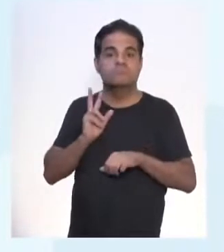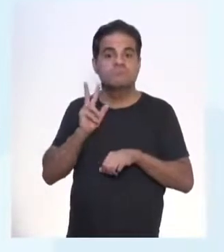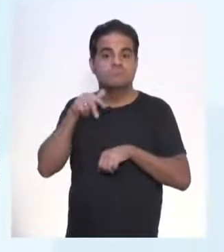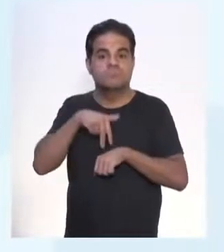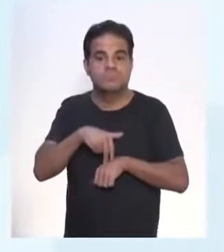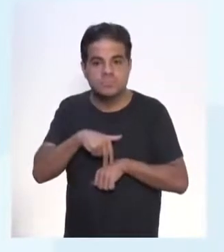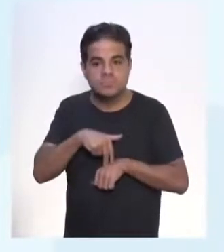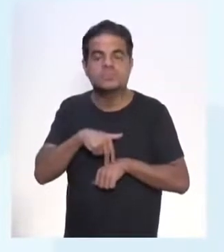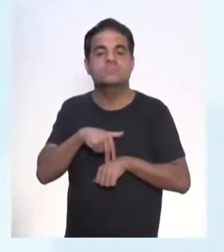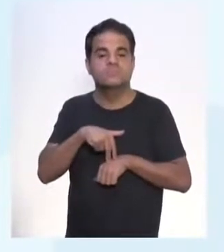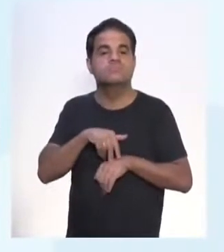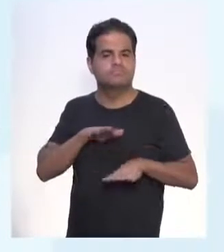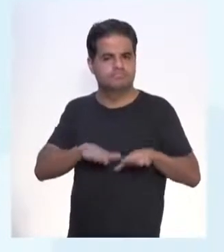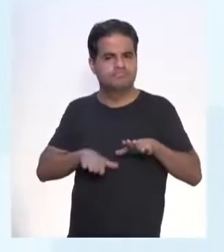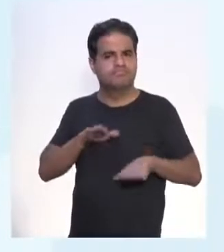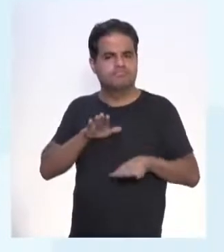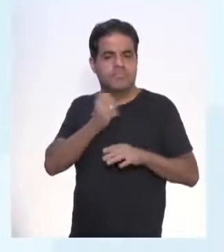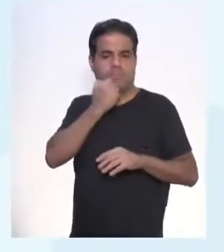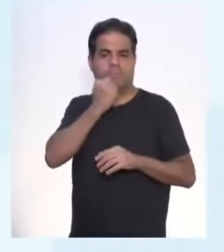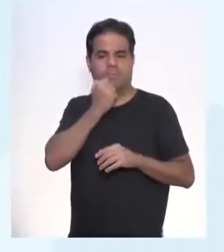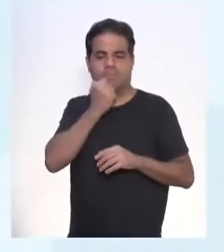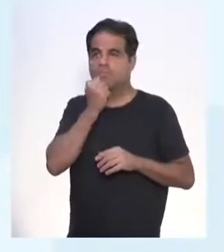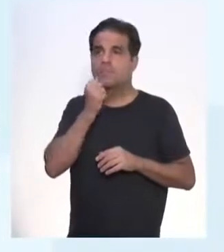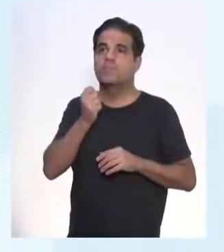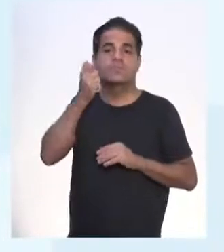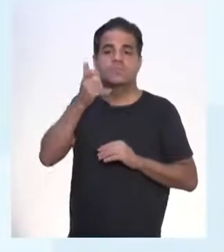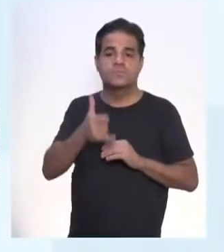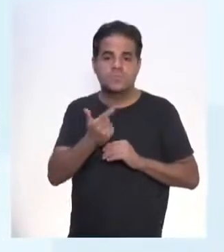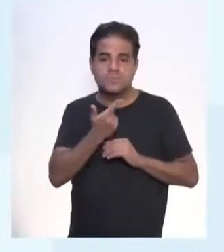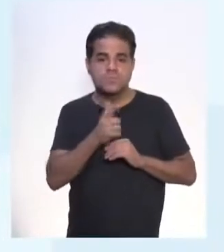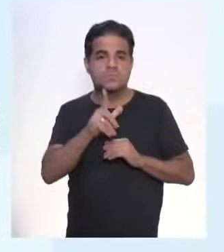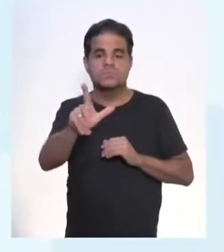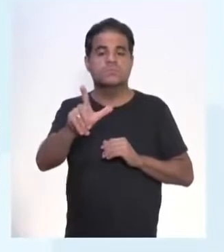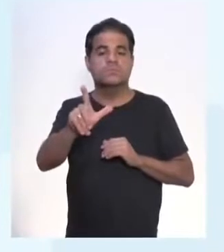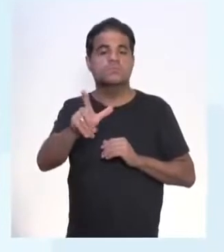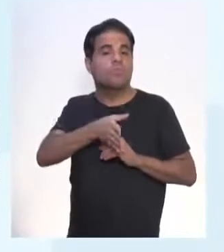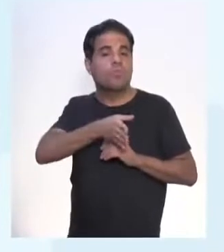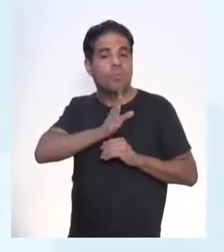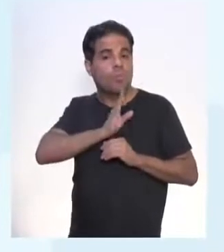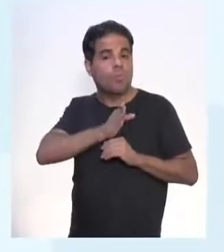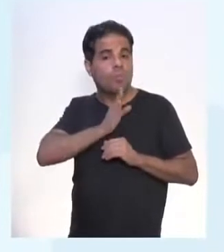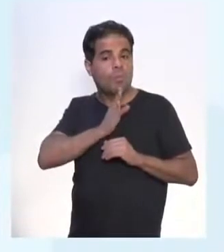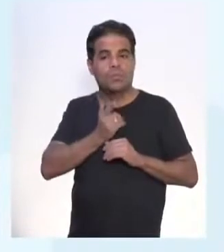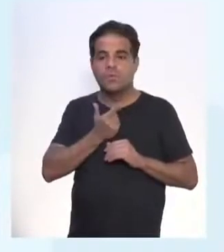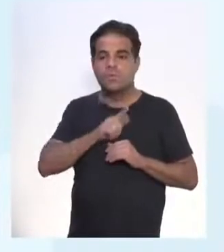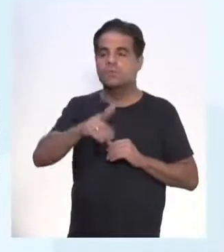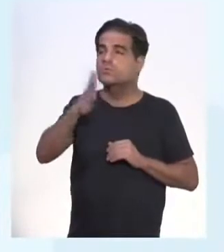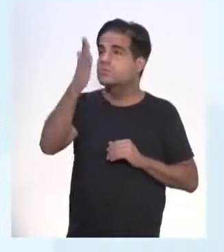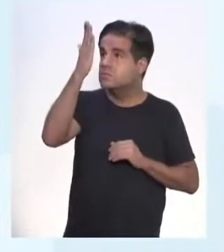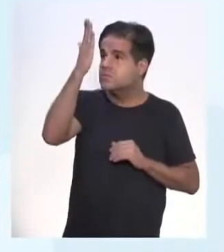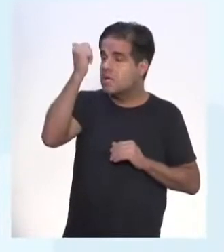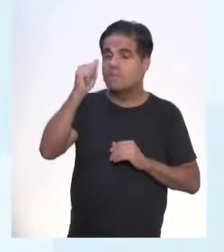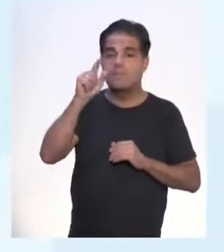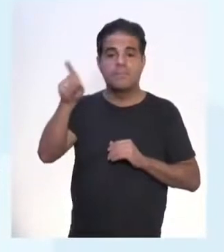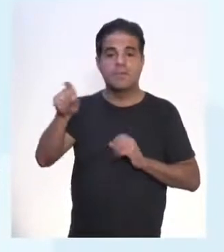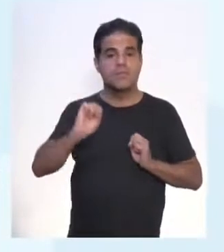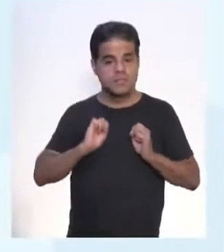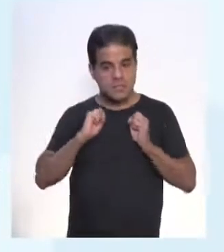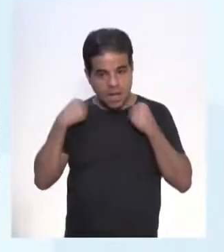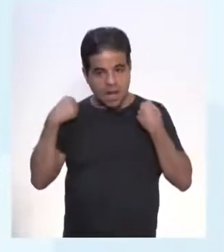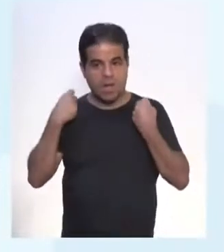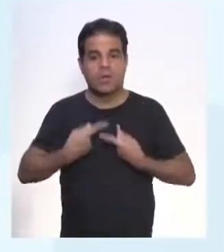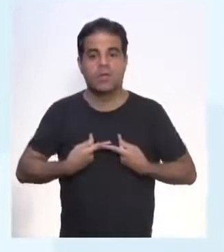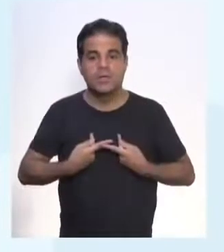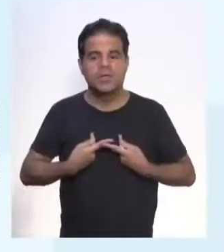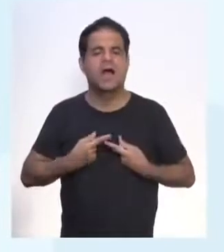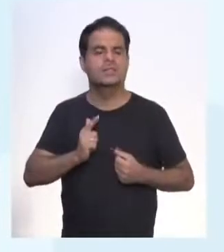preponderância, talvez, da ciência sobre outros conhecimentos, outros saberes que a humanidade